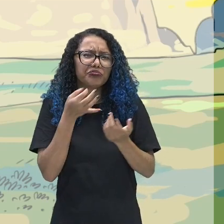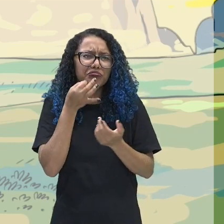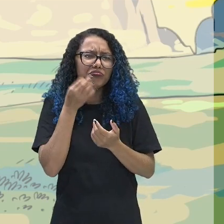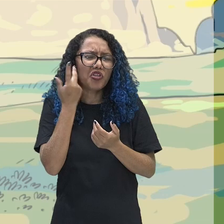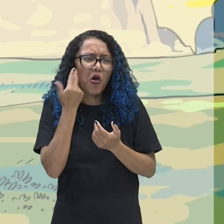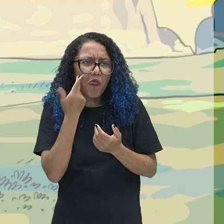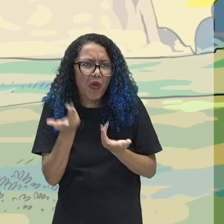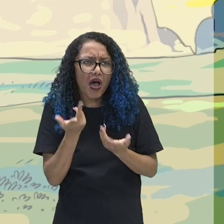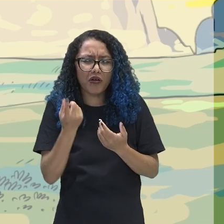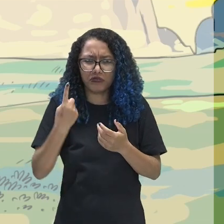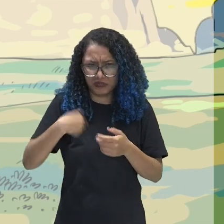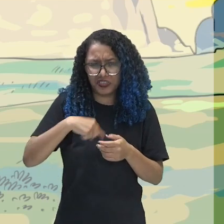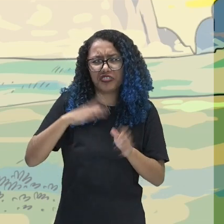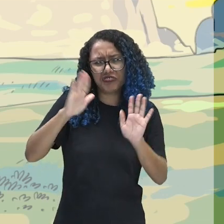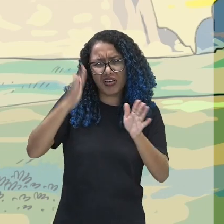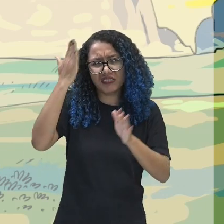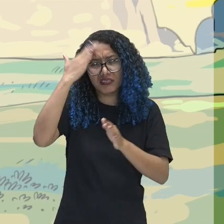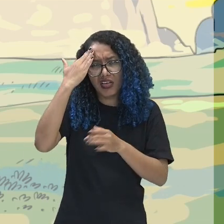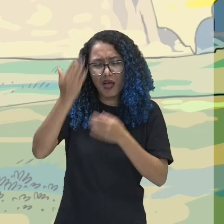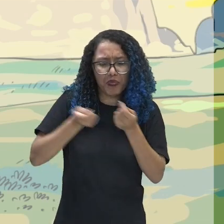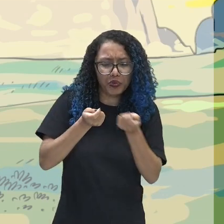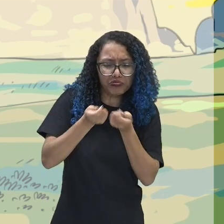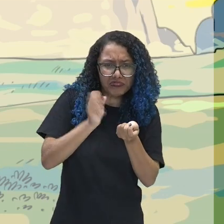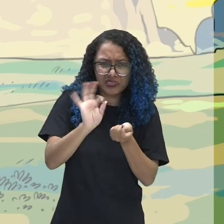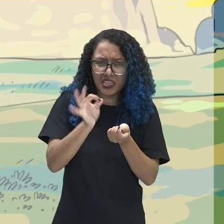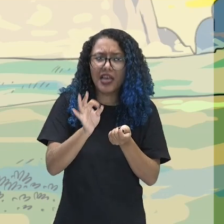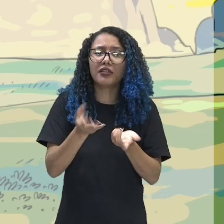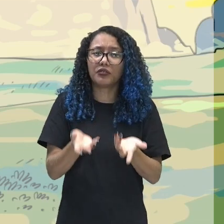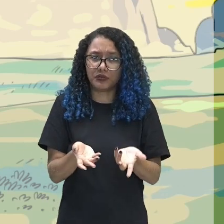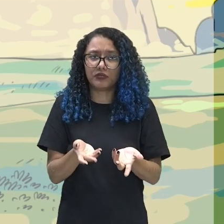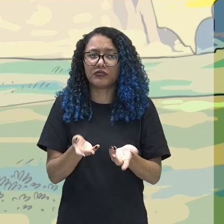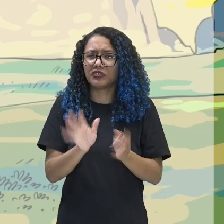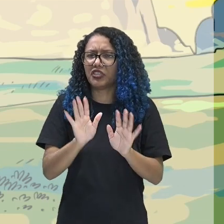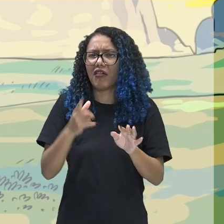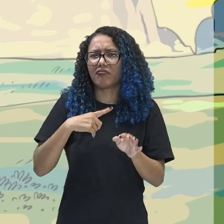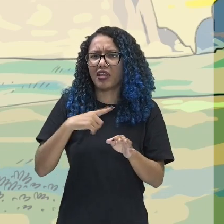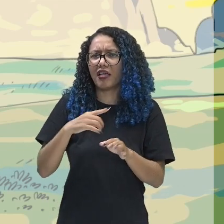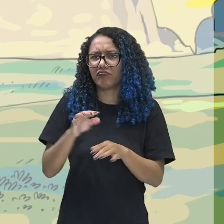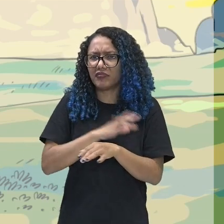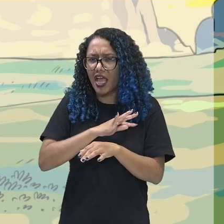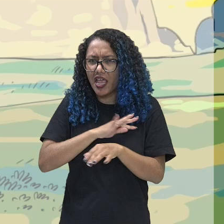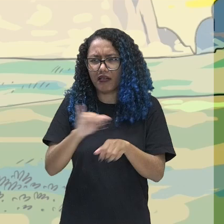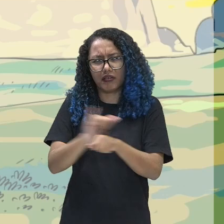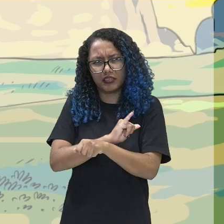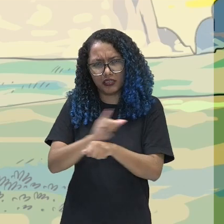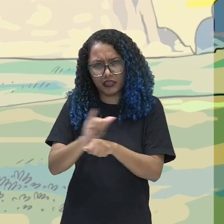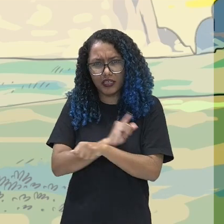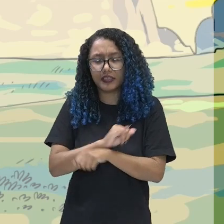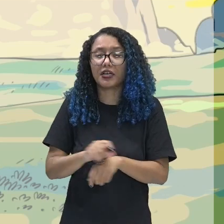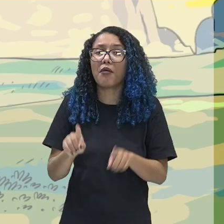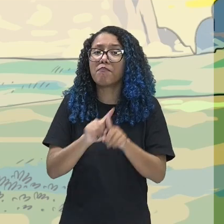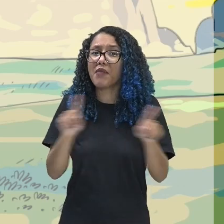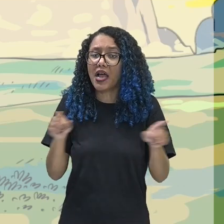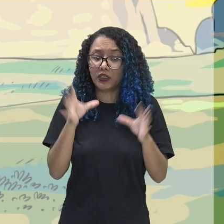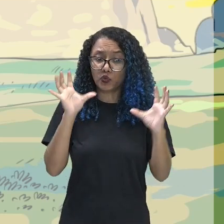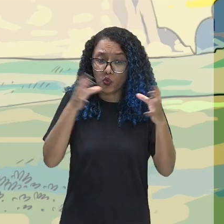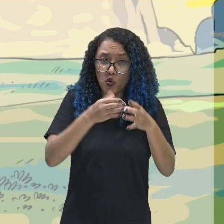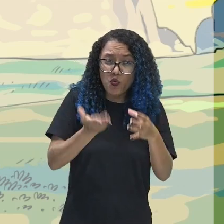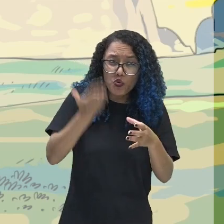basicamente controlar o fogo, né, gente? Sabendo que existem mecanismos para você controlar o fogo, para o hominídeo daquela época